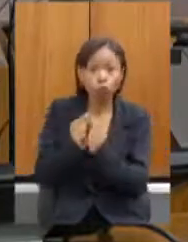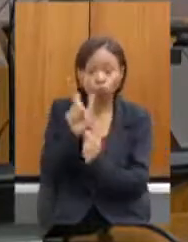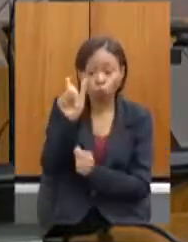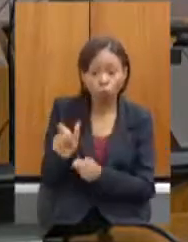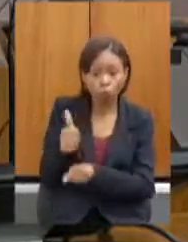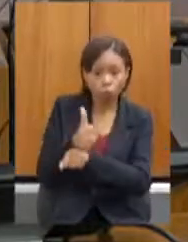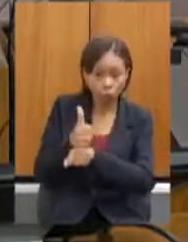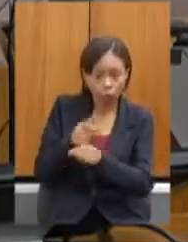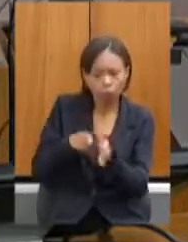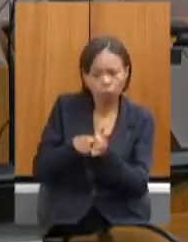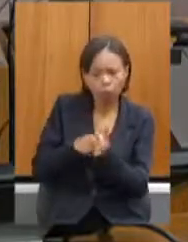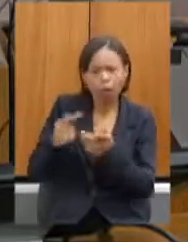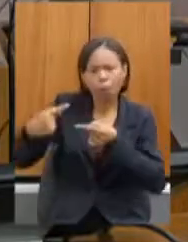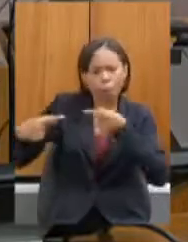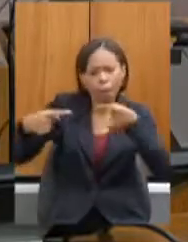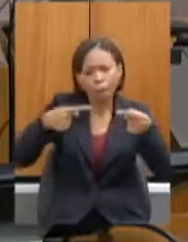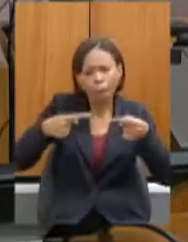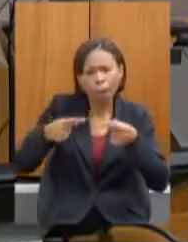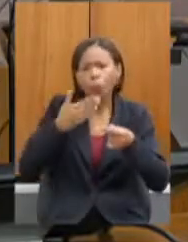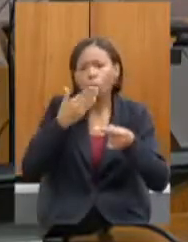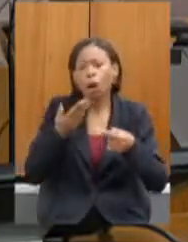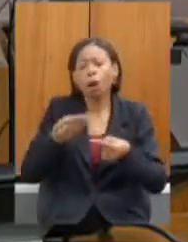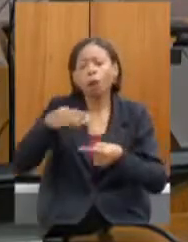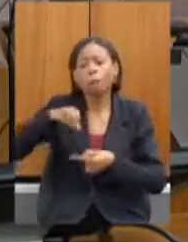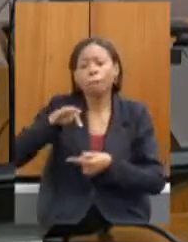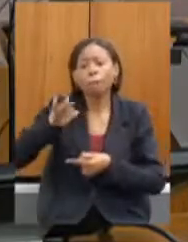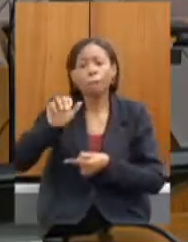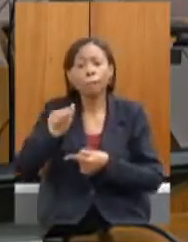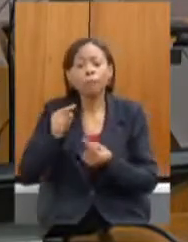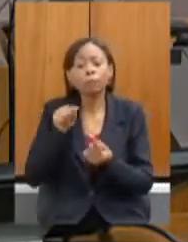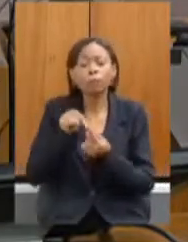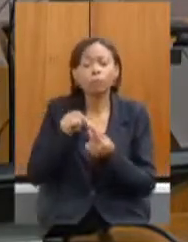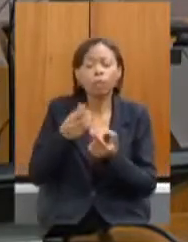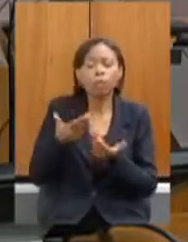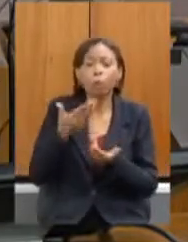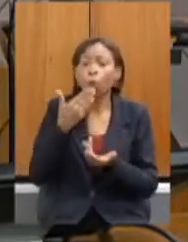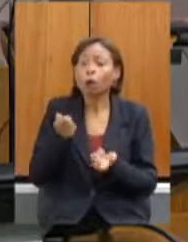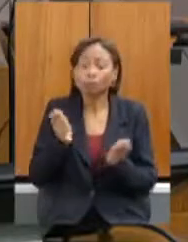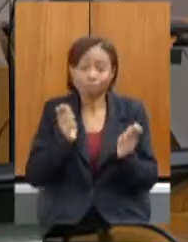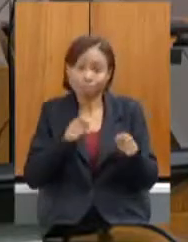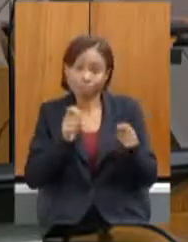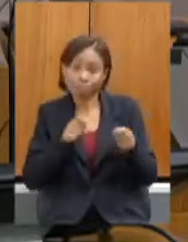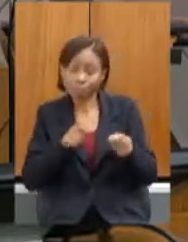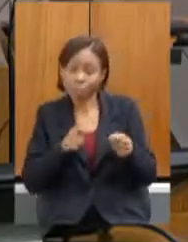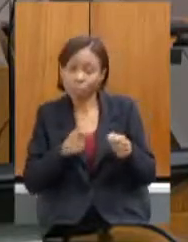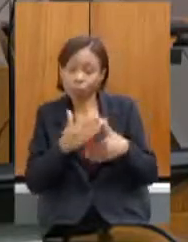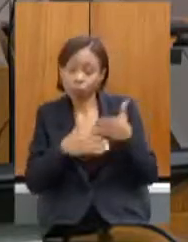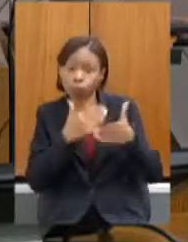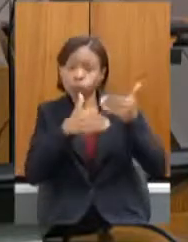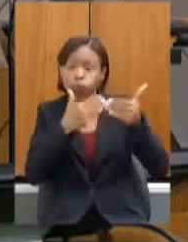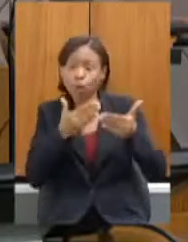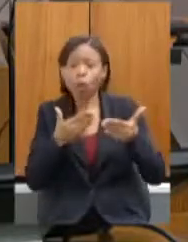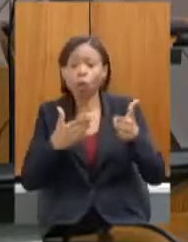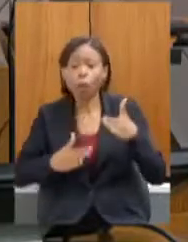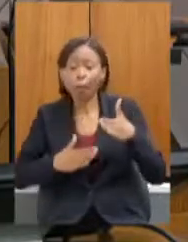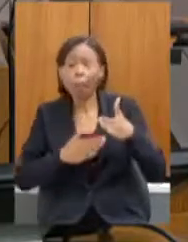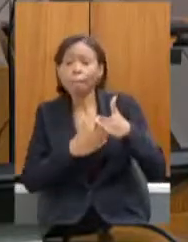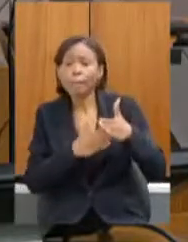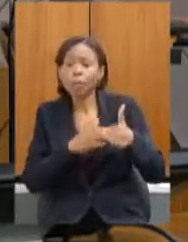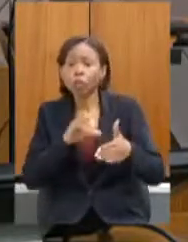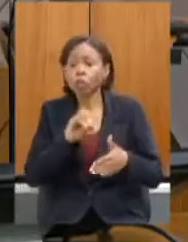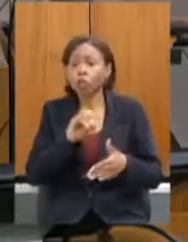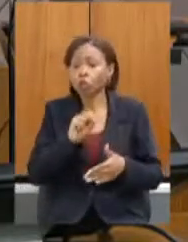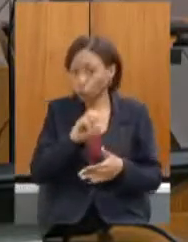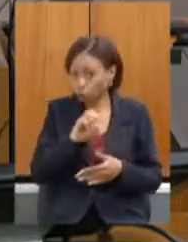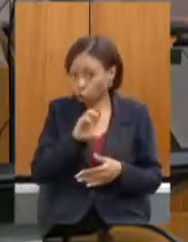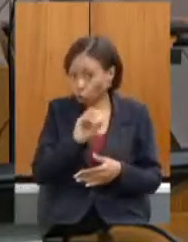verificar Quais são as metas Quais qual a capacidade produtiva qual o limite de produção desse soro